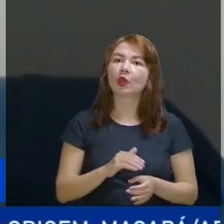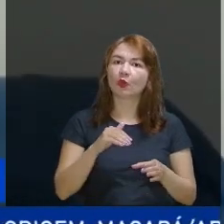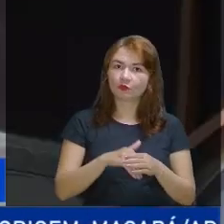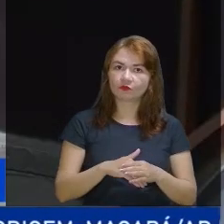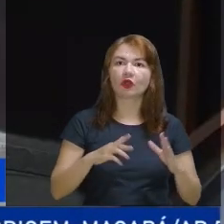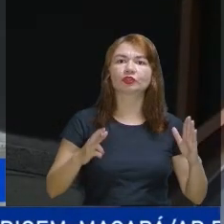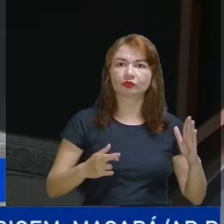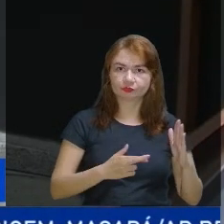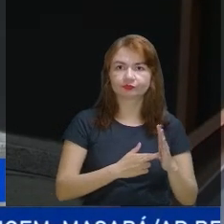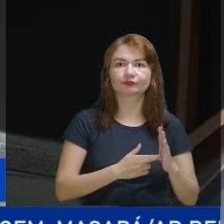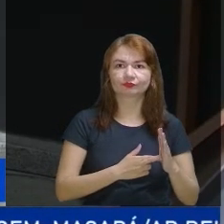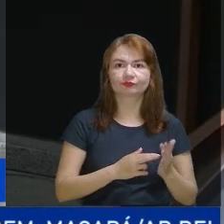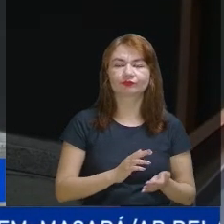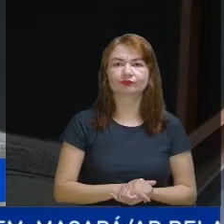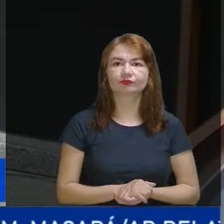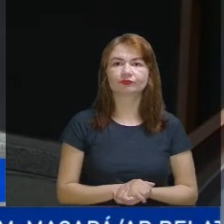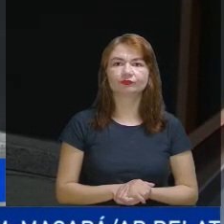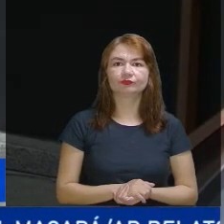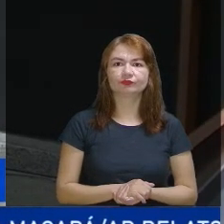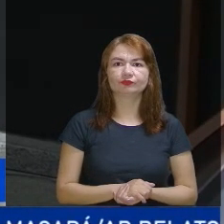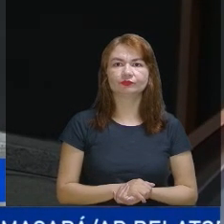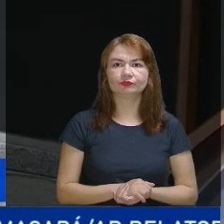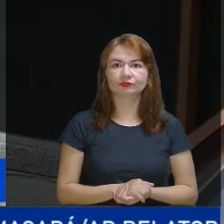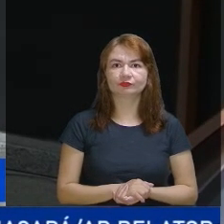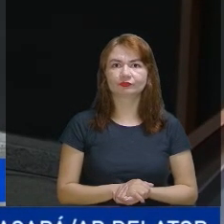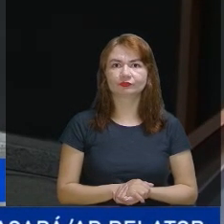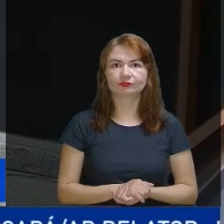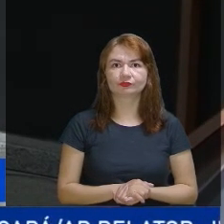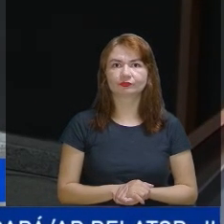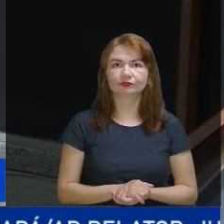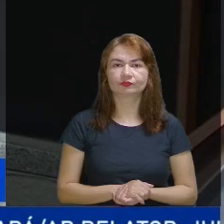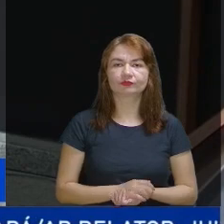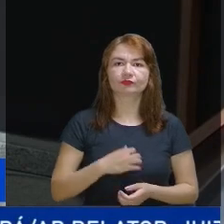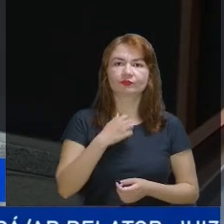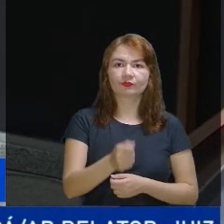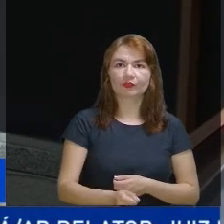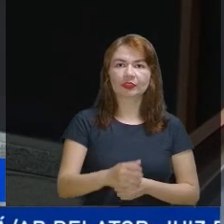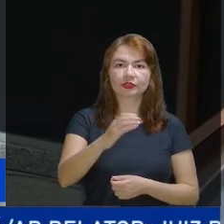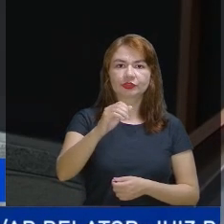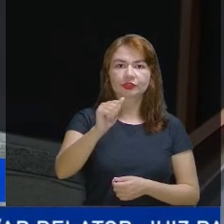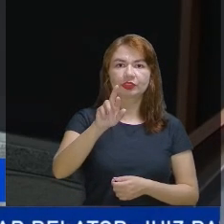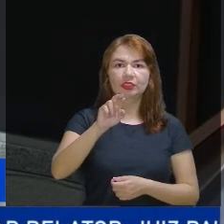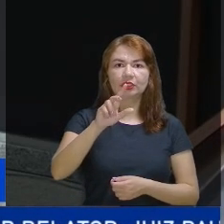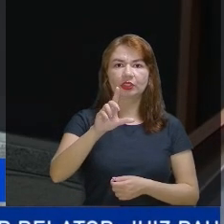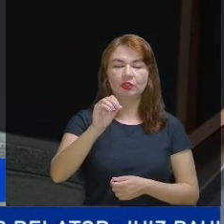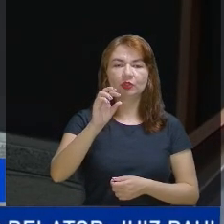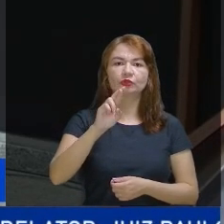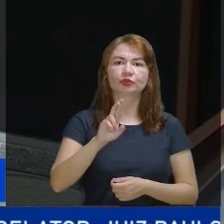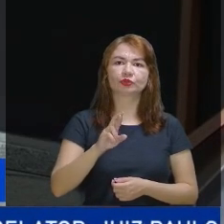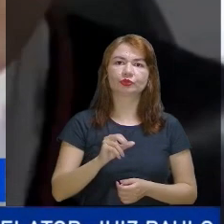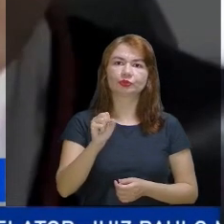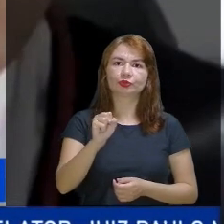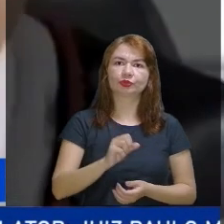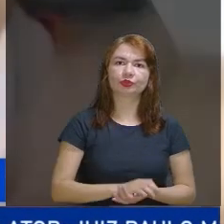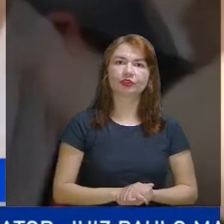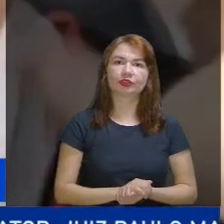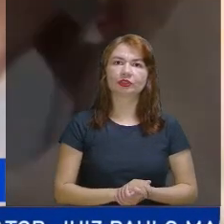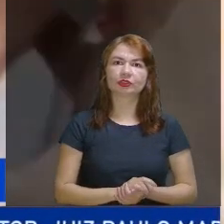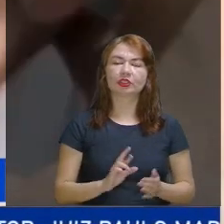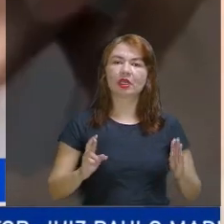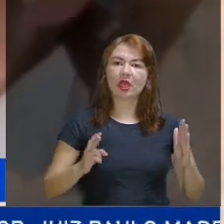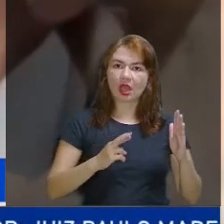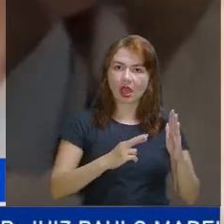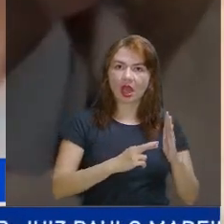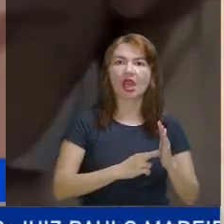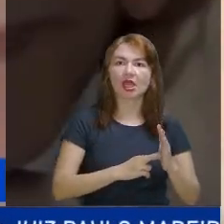da classe dos advogados, Rivaldo Valente. Desembargador Carlos Torres. Com a palavra, o desembargador João Lages. Relator, inclusive com o acréscimo